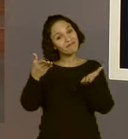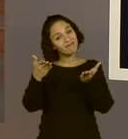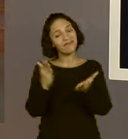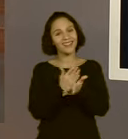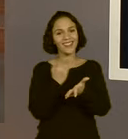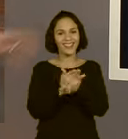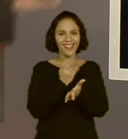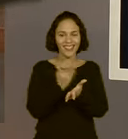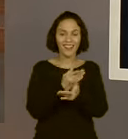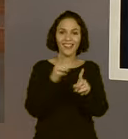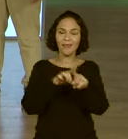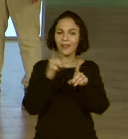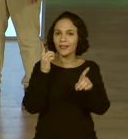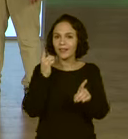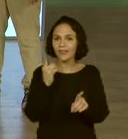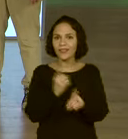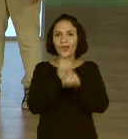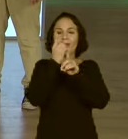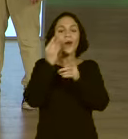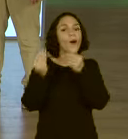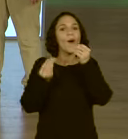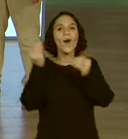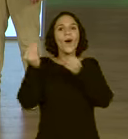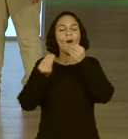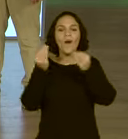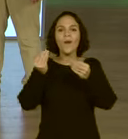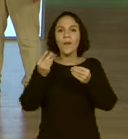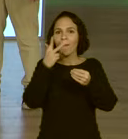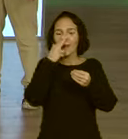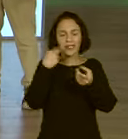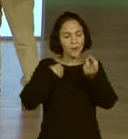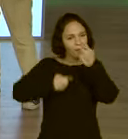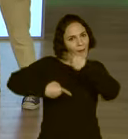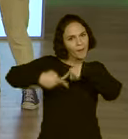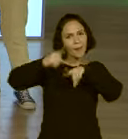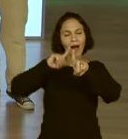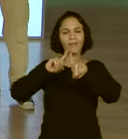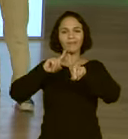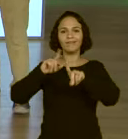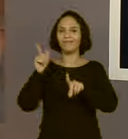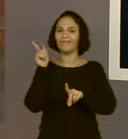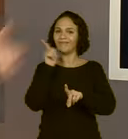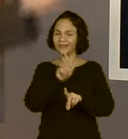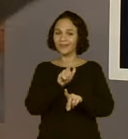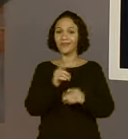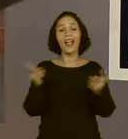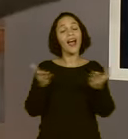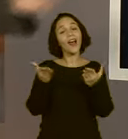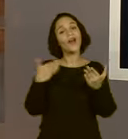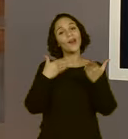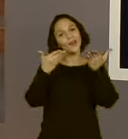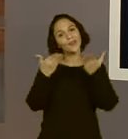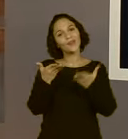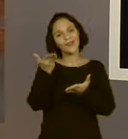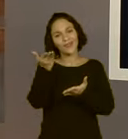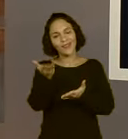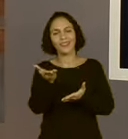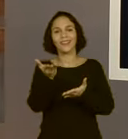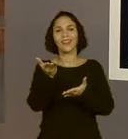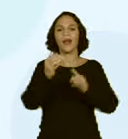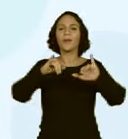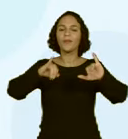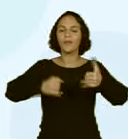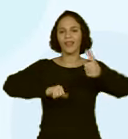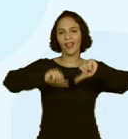ler o livro e descobrir qual é a chave para realizar os nossos sonhos. Para finalizar, nós convidamos você então